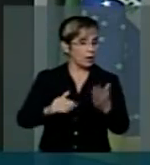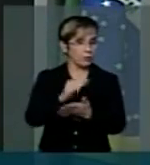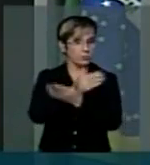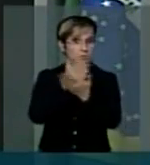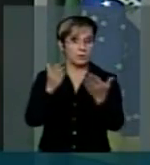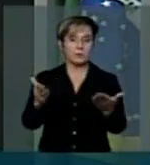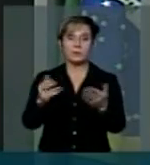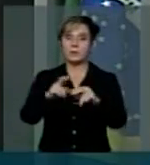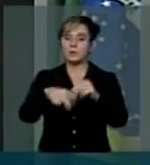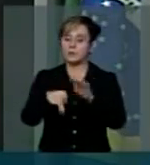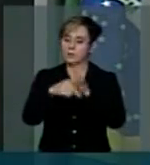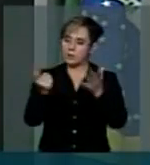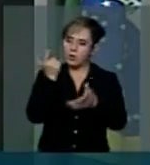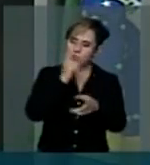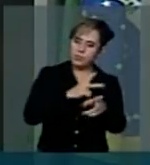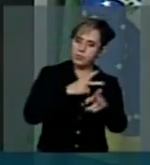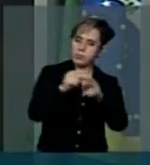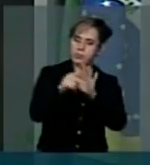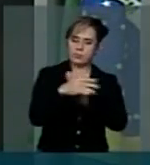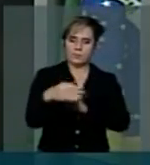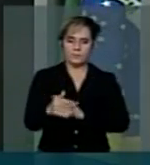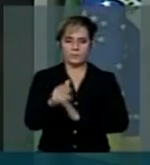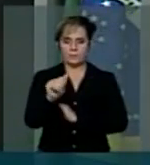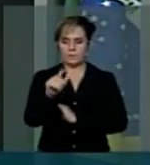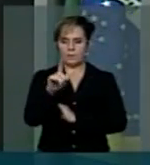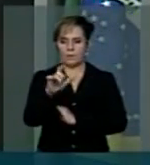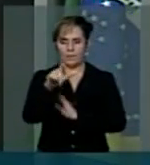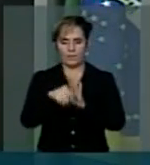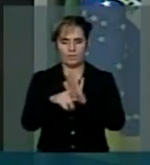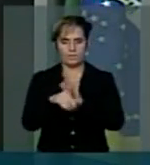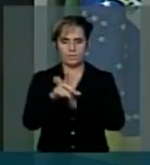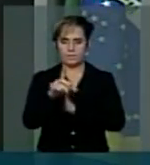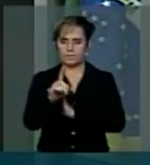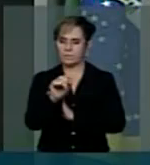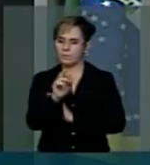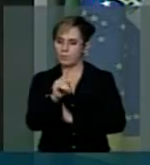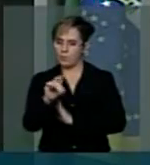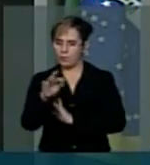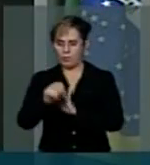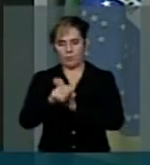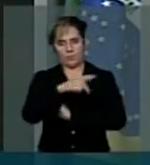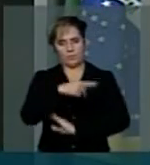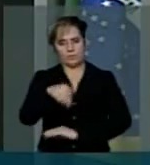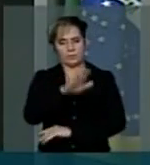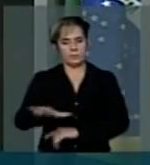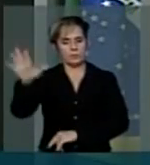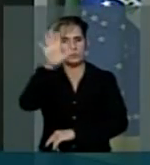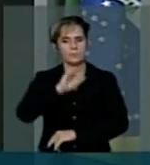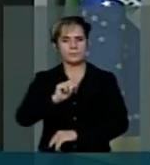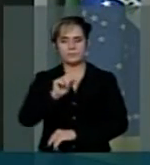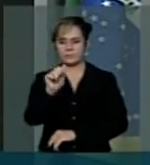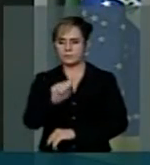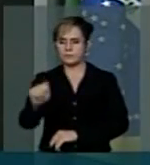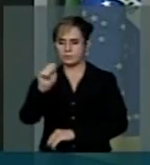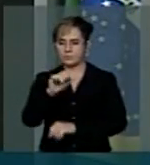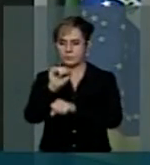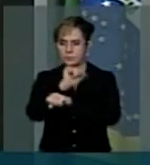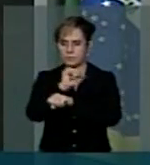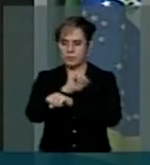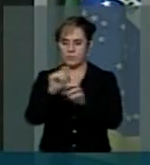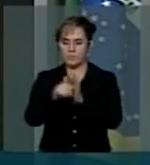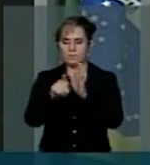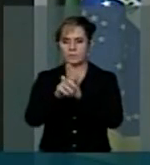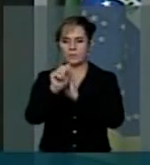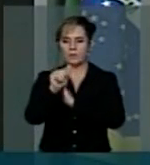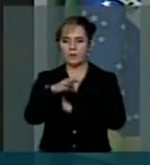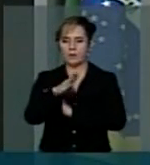por esta conquista. O Alex Douglas dos Santos, presidente nacional das Associações dos Motoristas de Ambulância